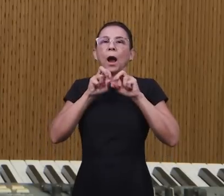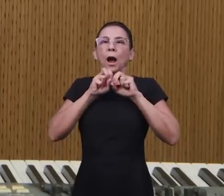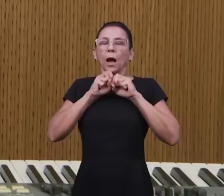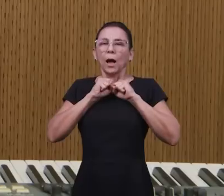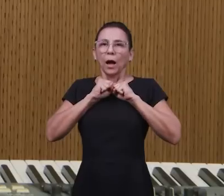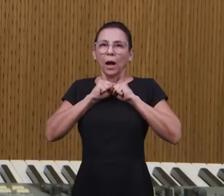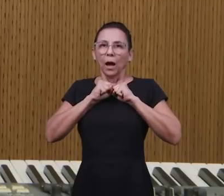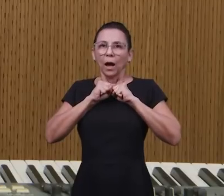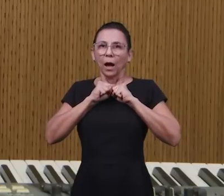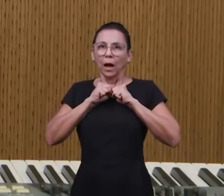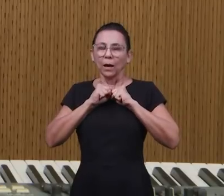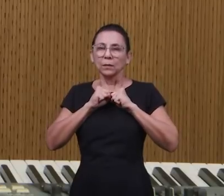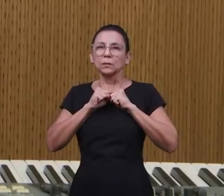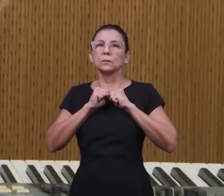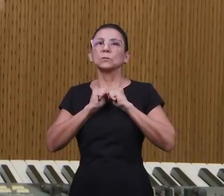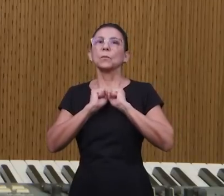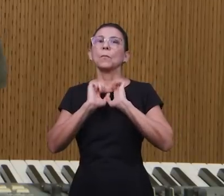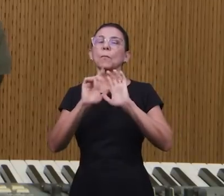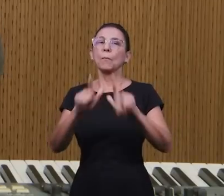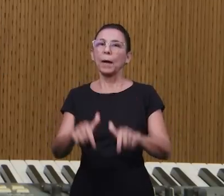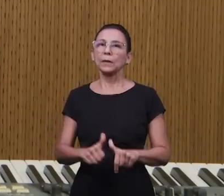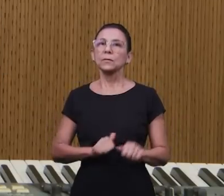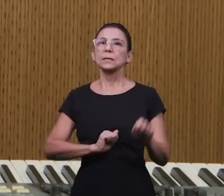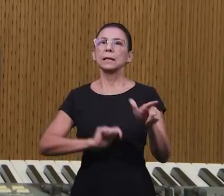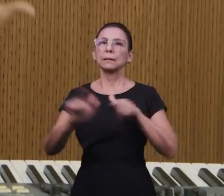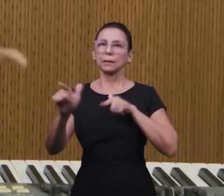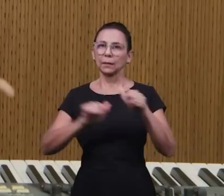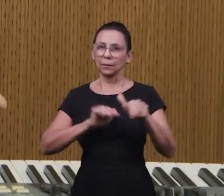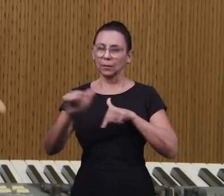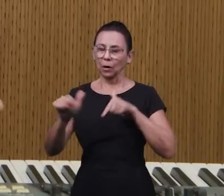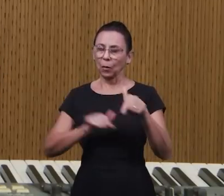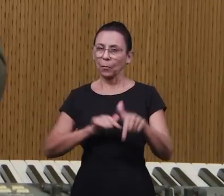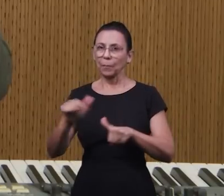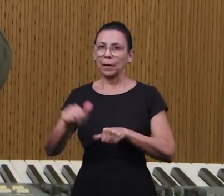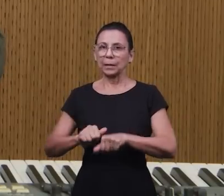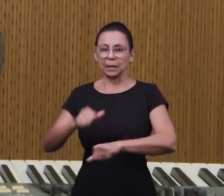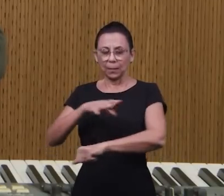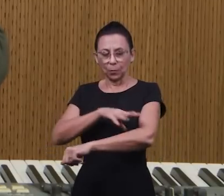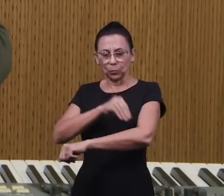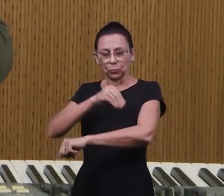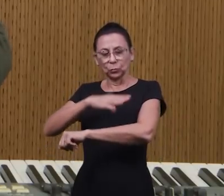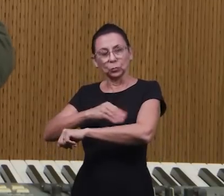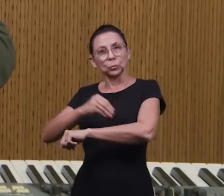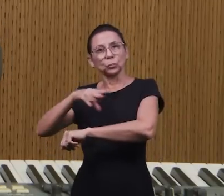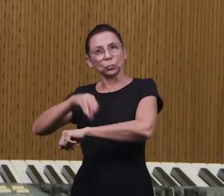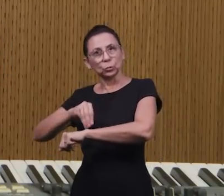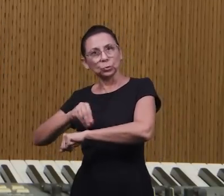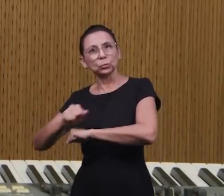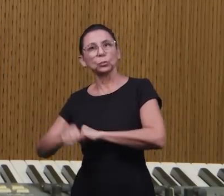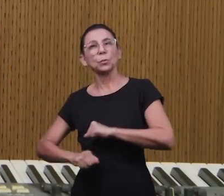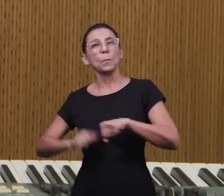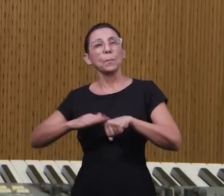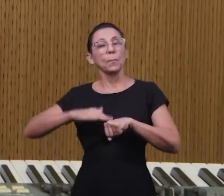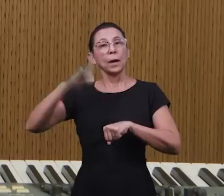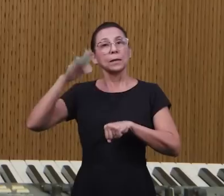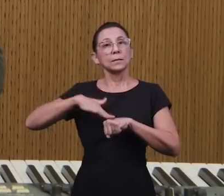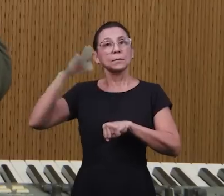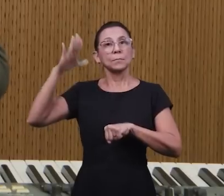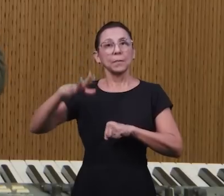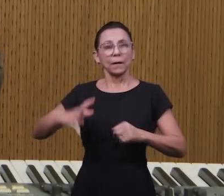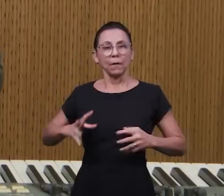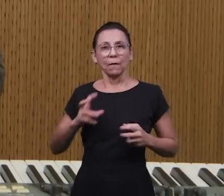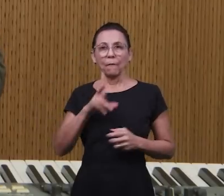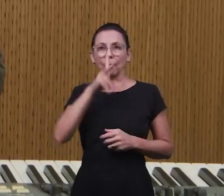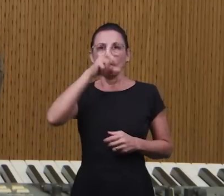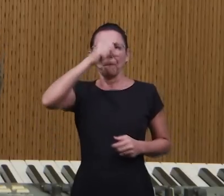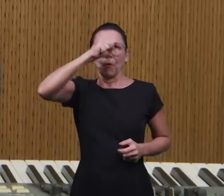nós acionarmos essas musculaturas, mais sustentação, mais suporte, mais apoio nós